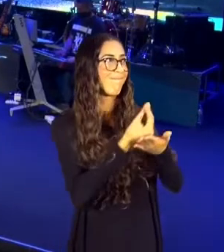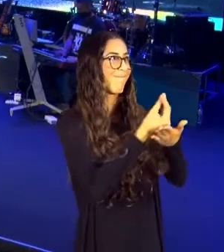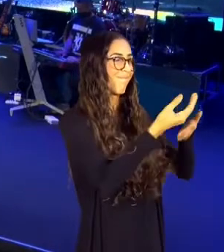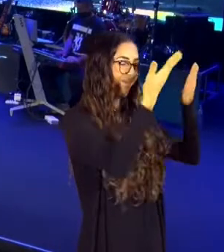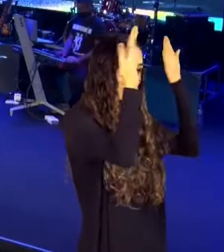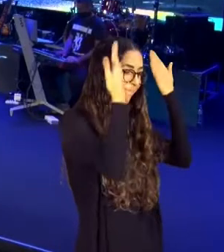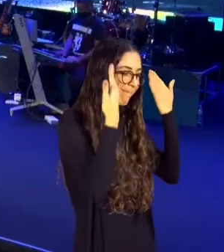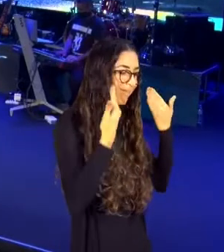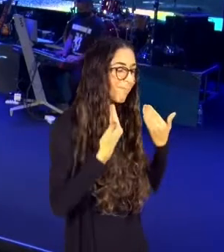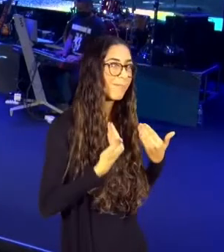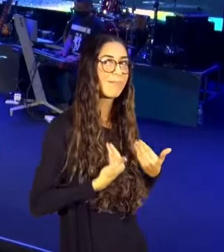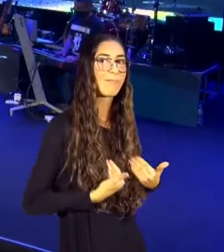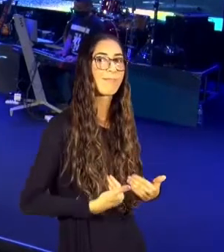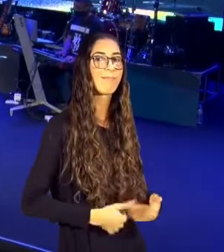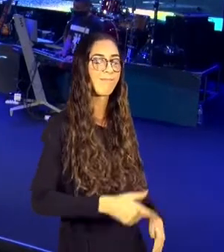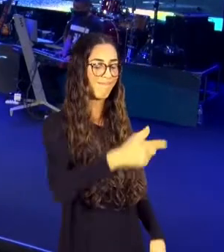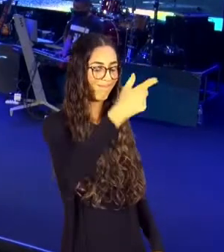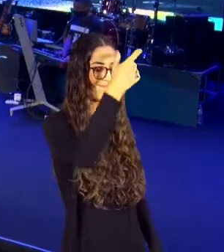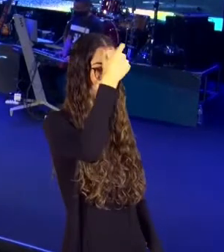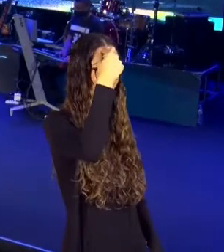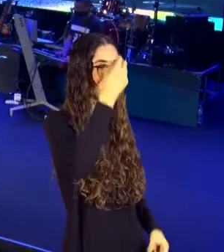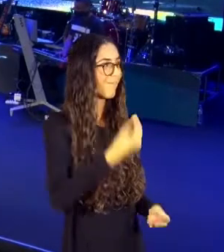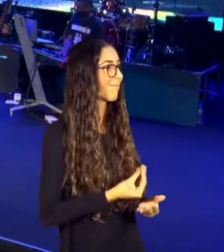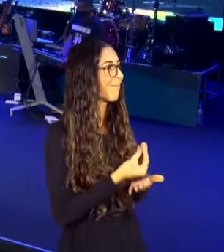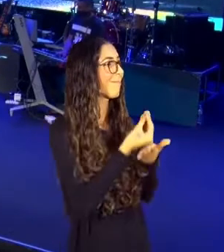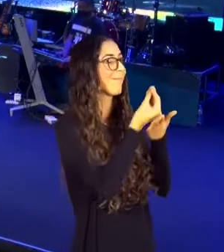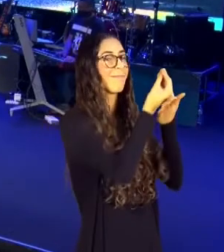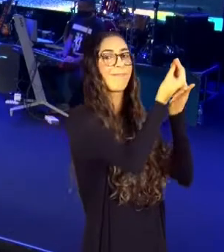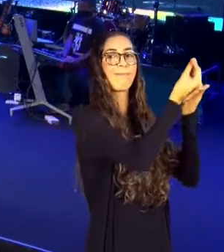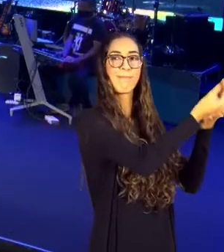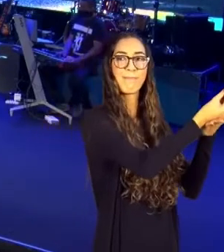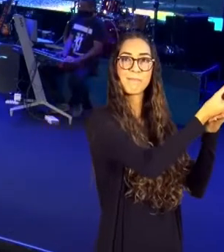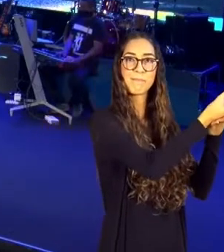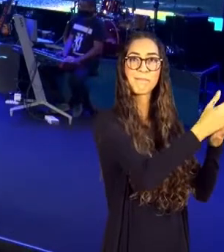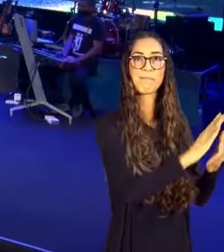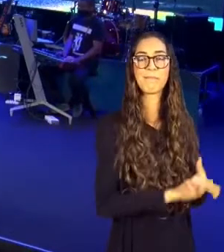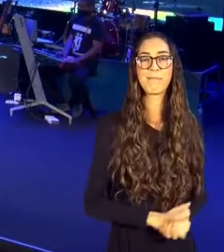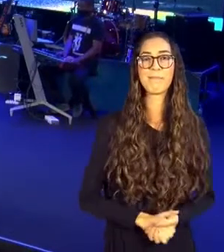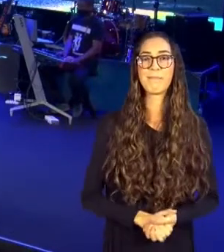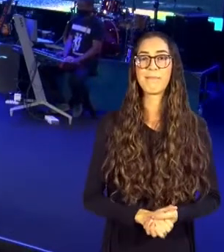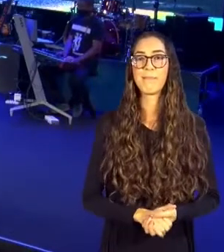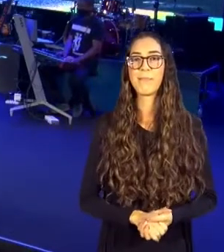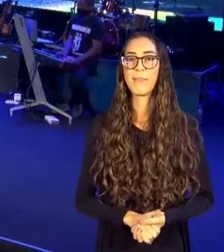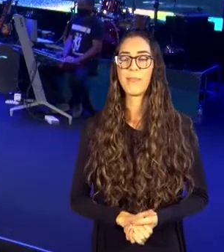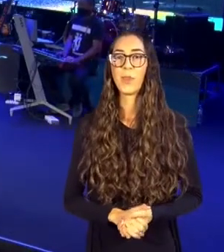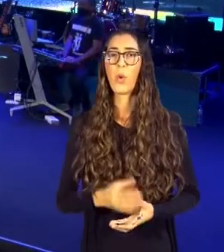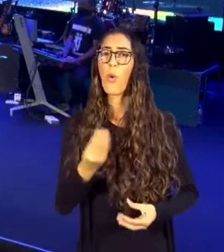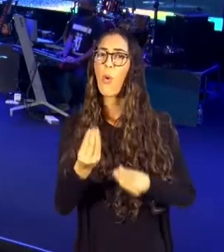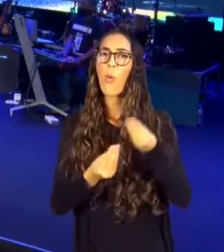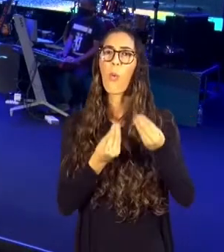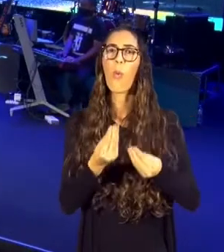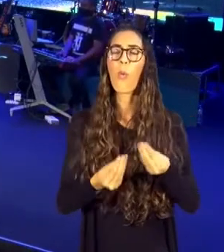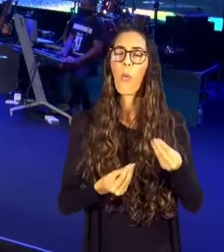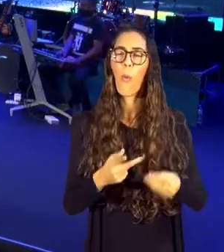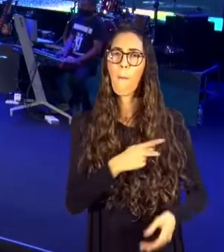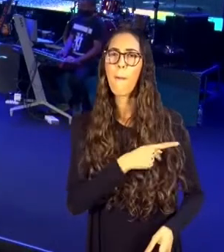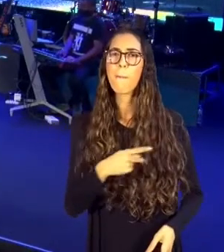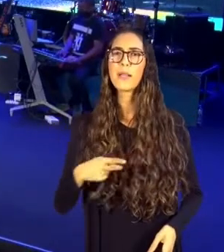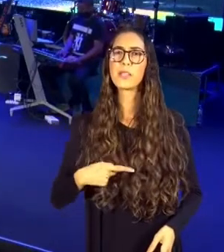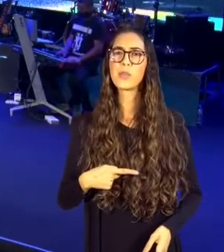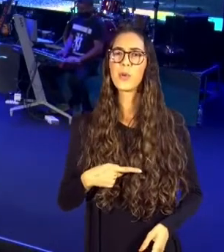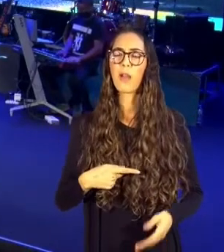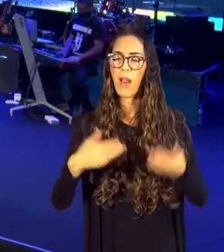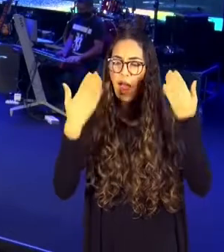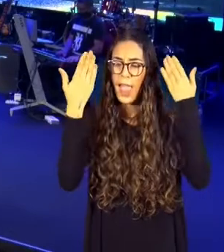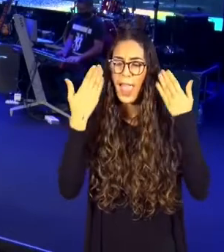é o culto racional de vocês. O versículo 1, fala: ah, pastor, como assim? Me oferecer como sacrifício vivo?